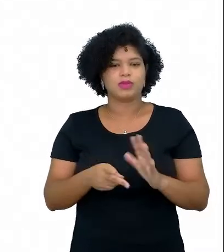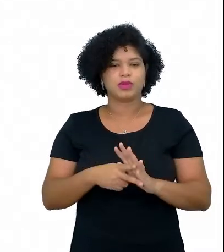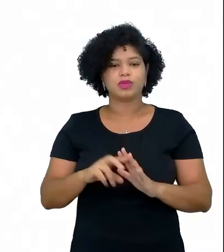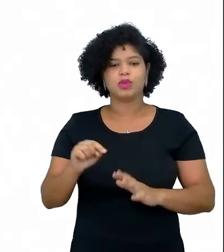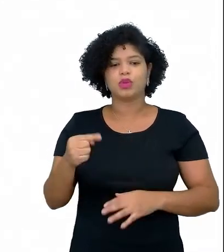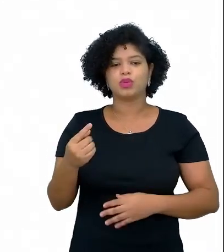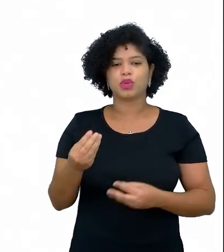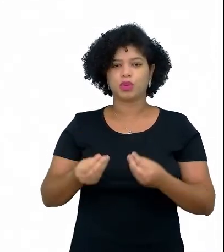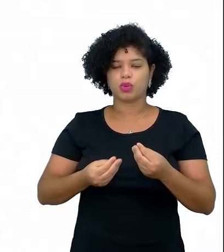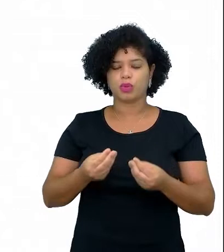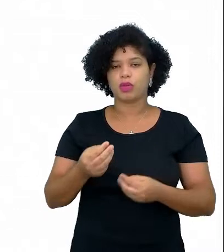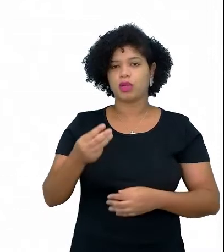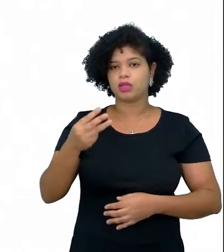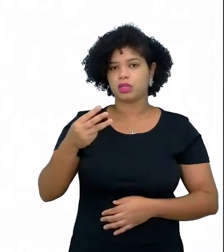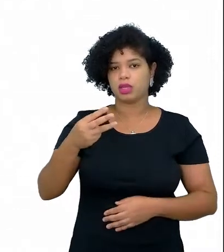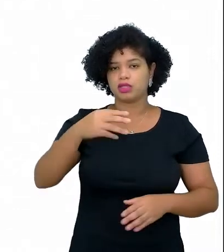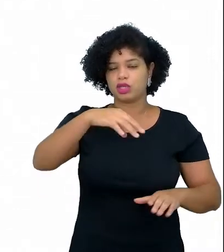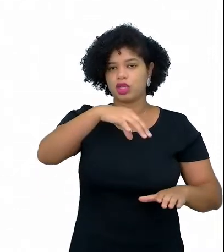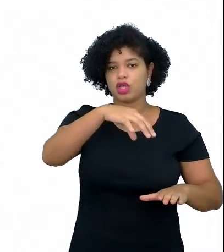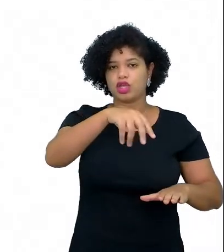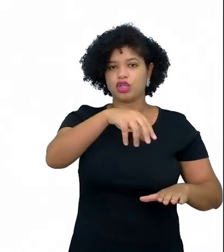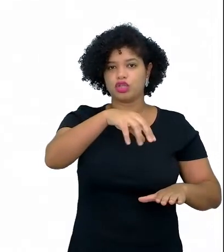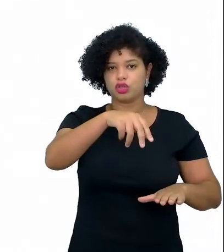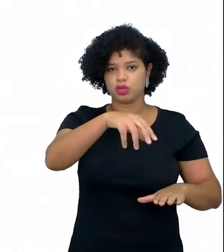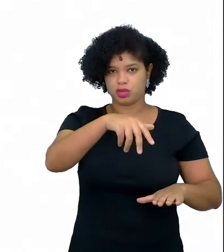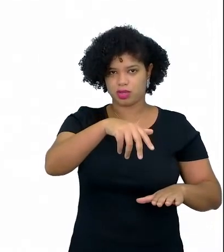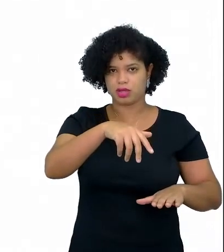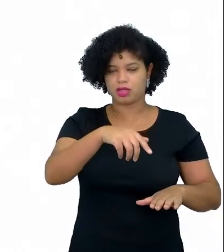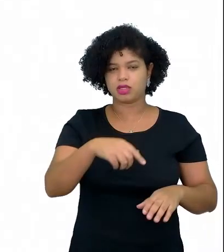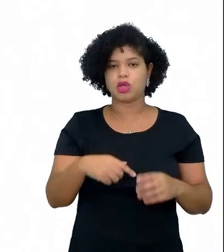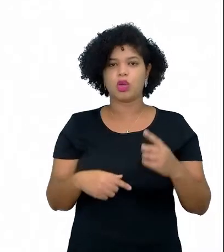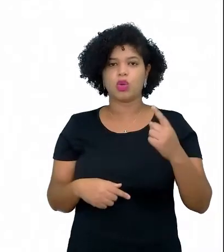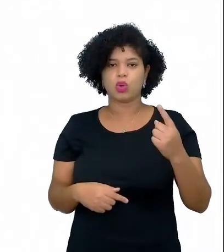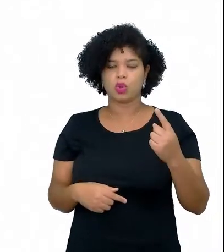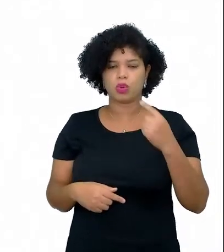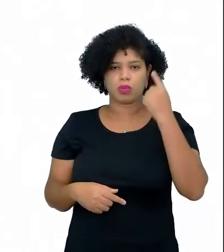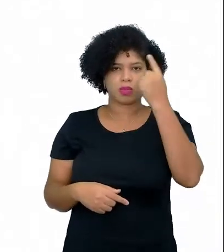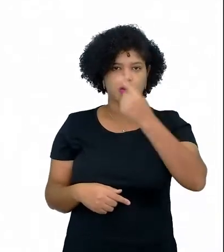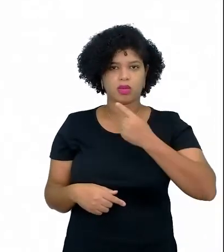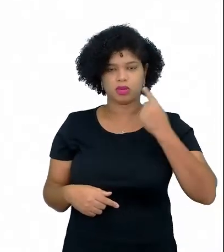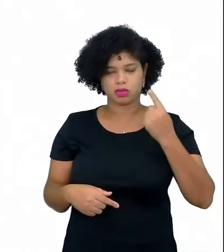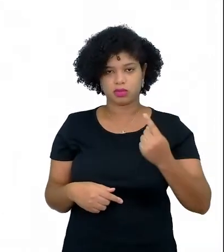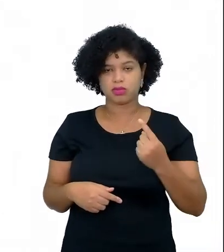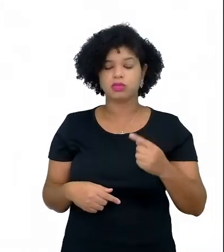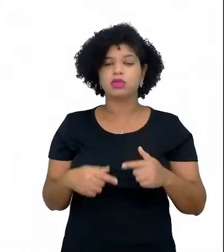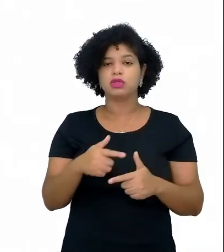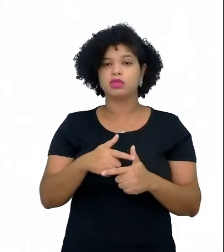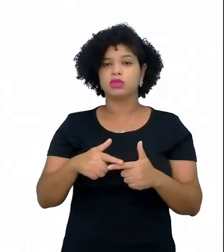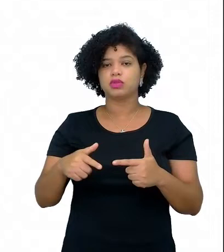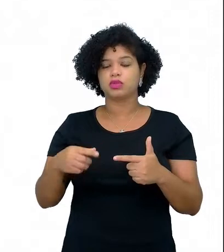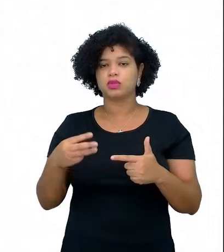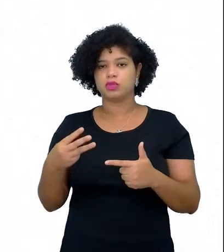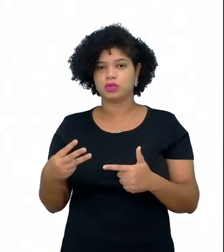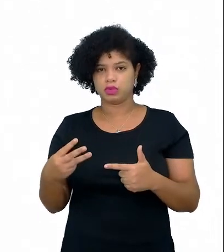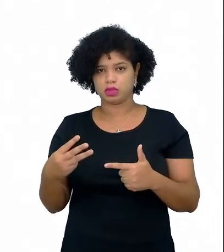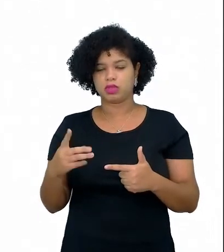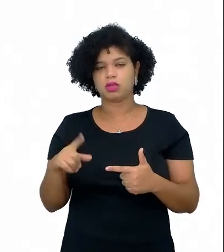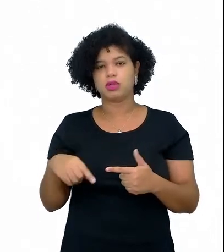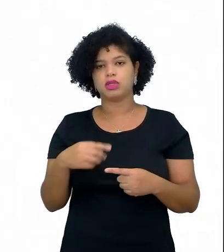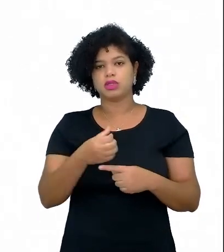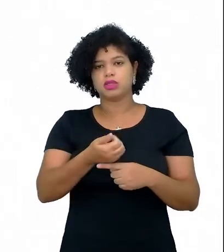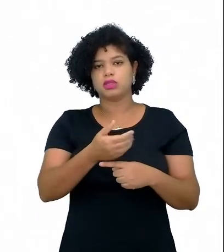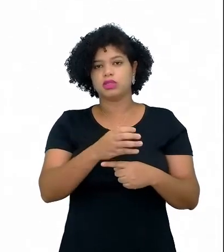com 3 torneiras, ele vai gastar 1 hora dividido por 3. Se eu for pensar em minutos, vai dar o quê? 60 minutos dividido por